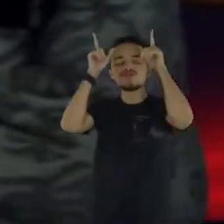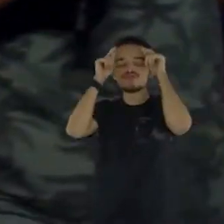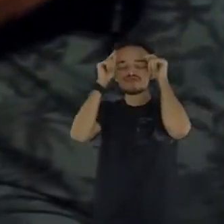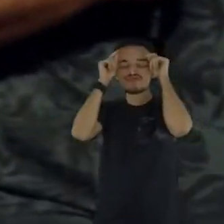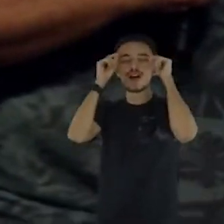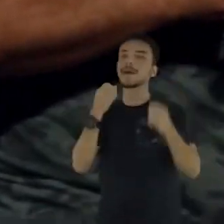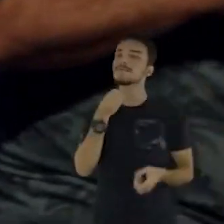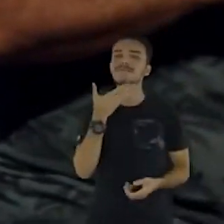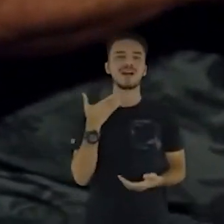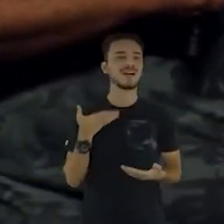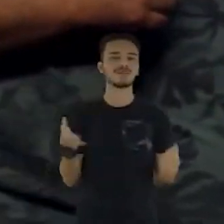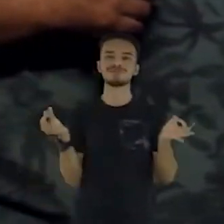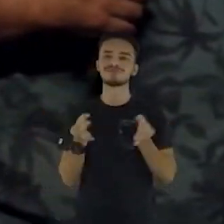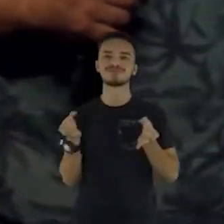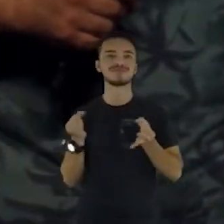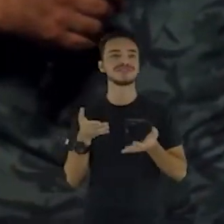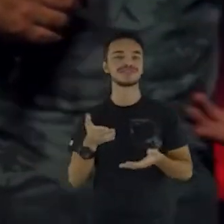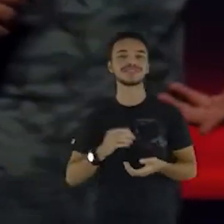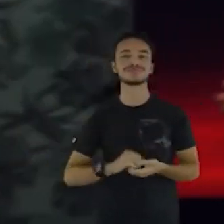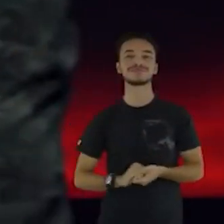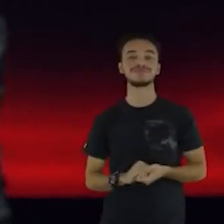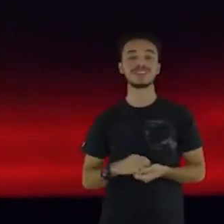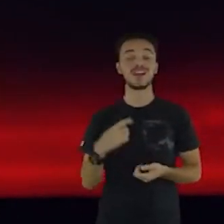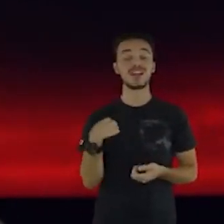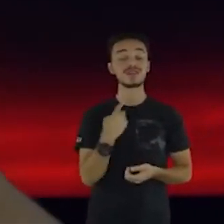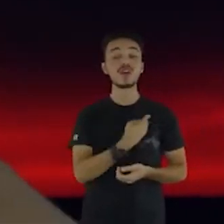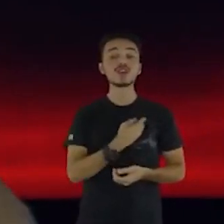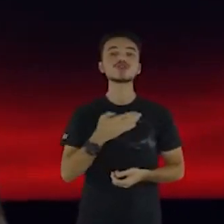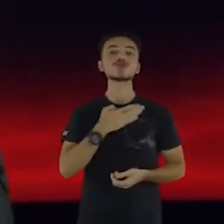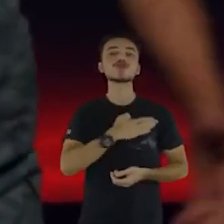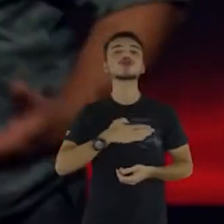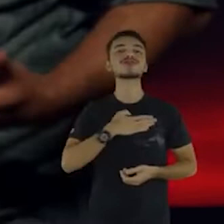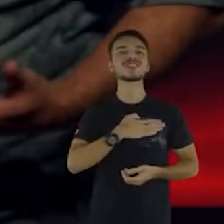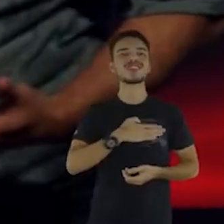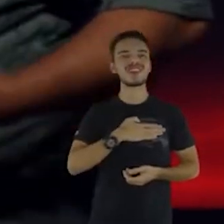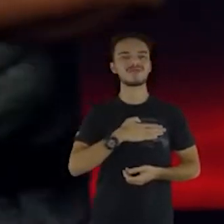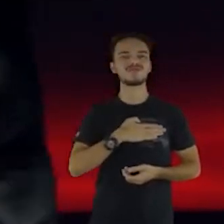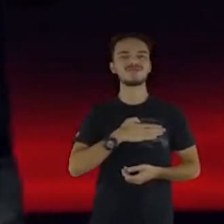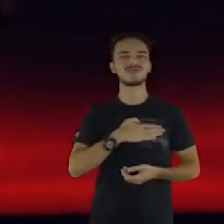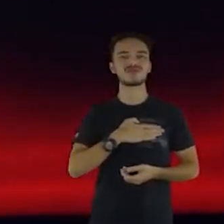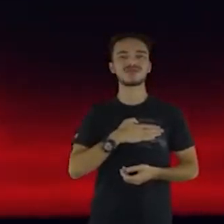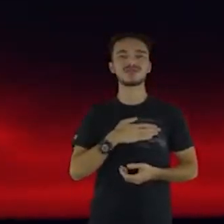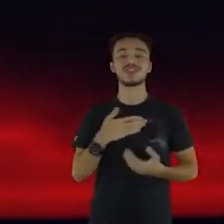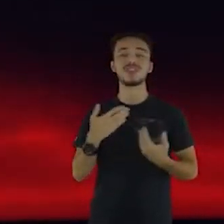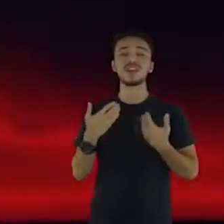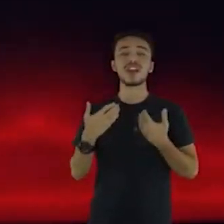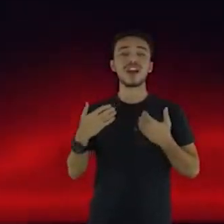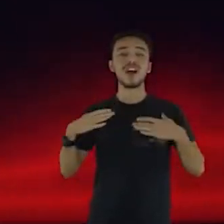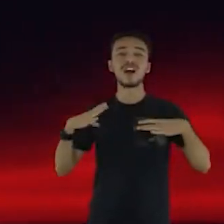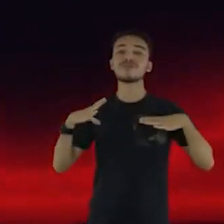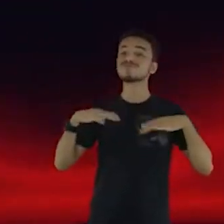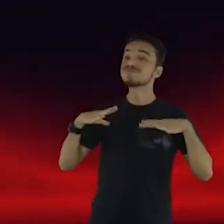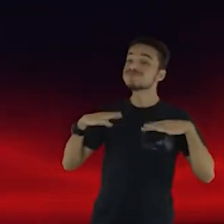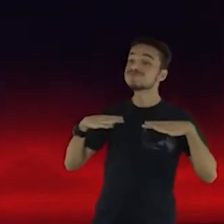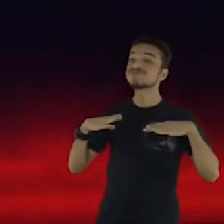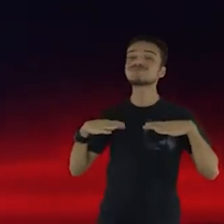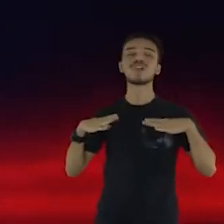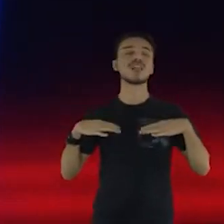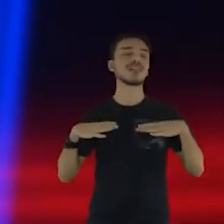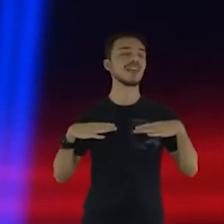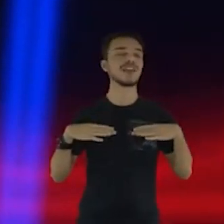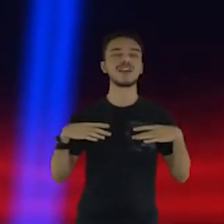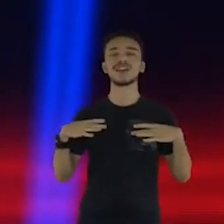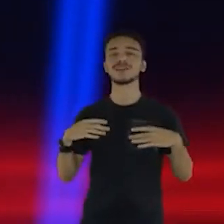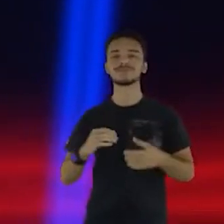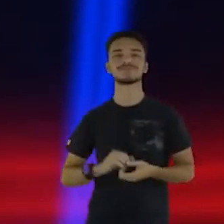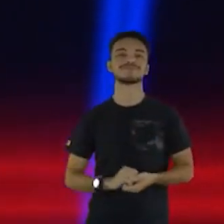Então a gente gosta disso, a gente gosta da zona de conforto, a gente gosta de estar descansado. E